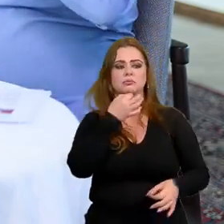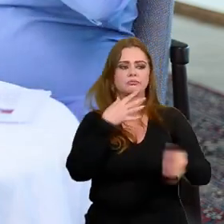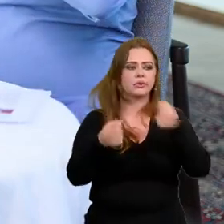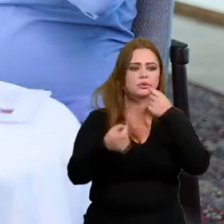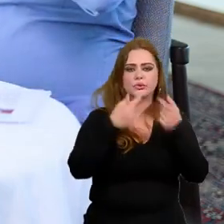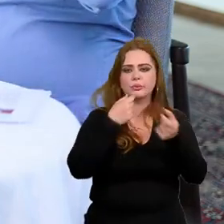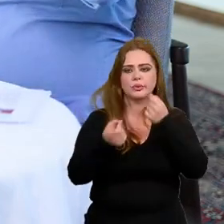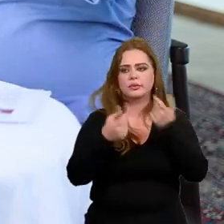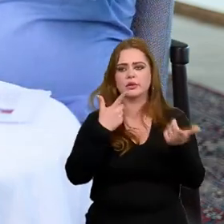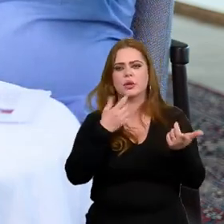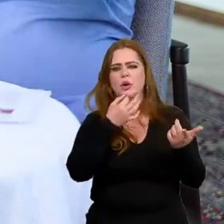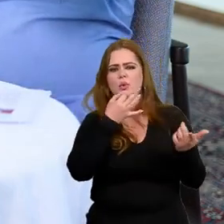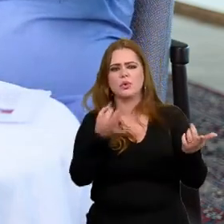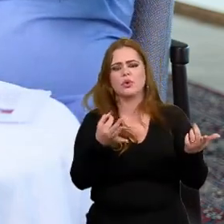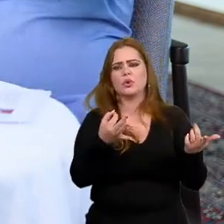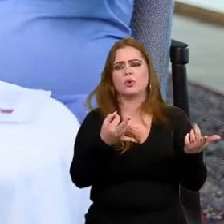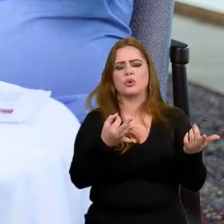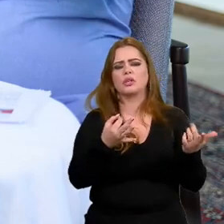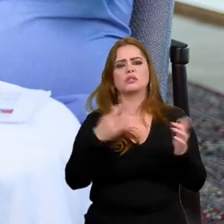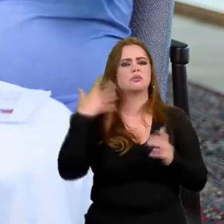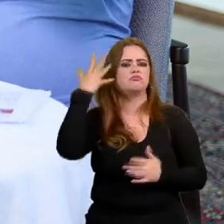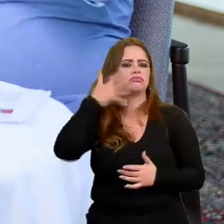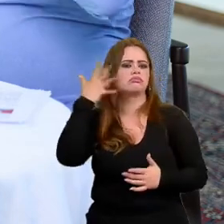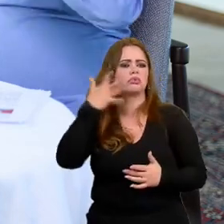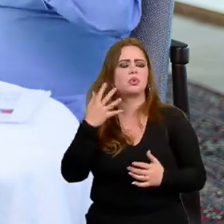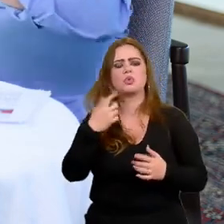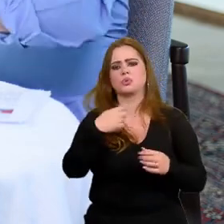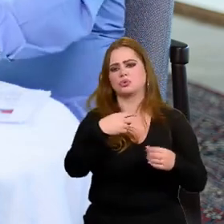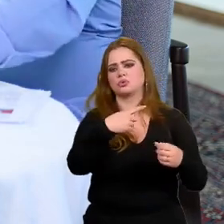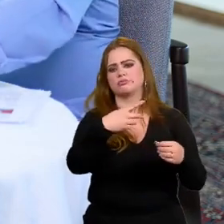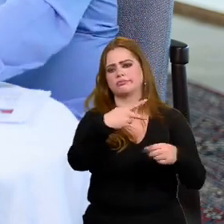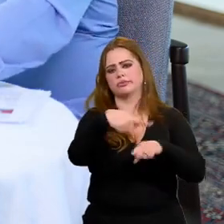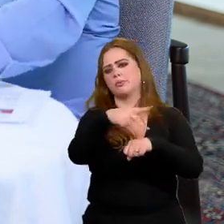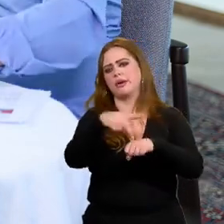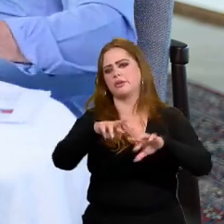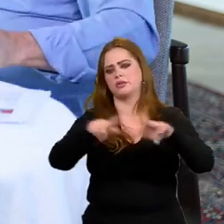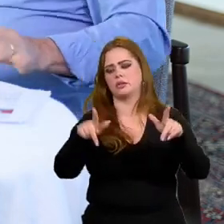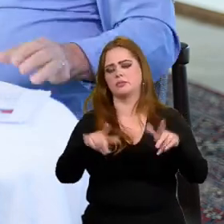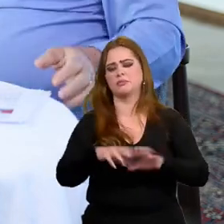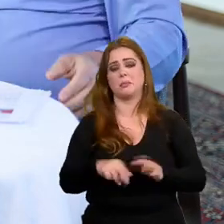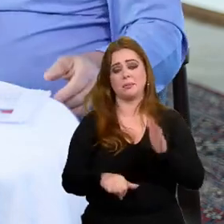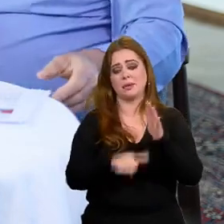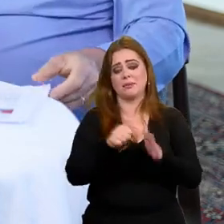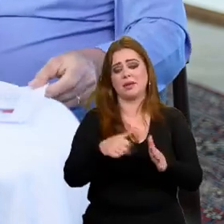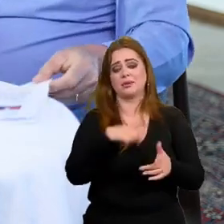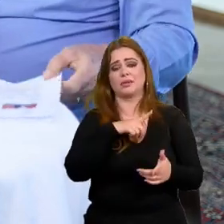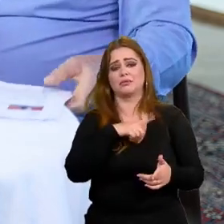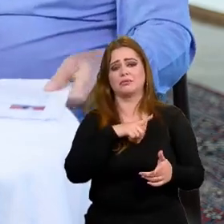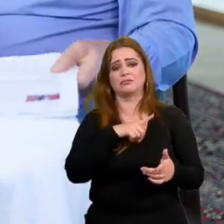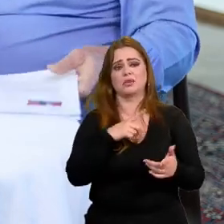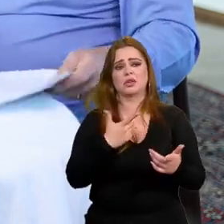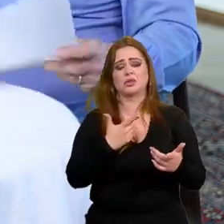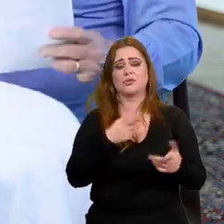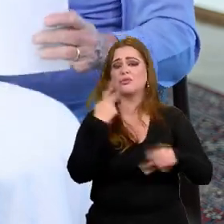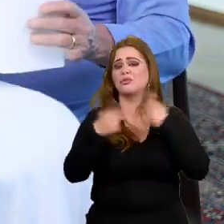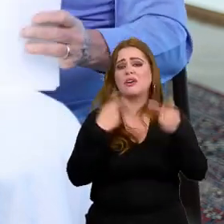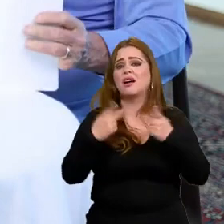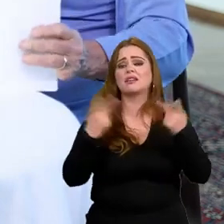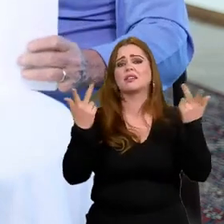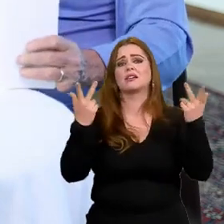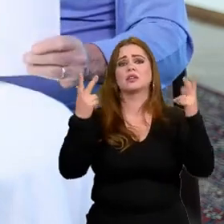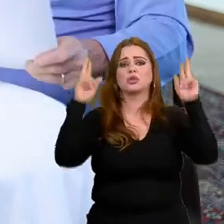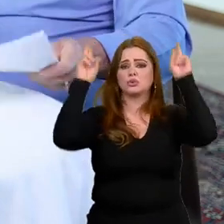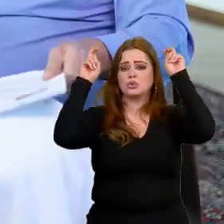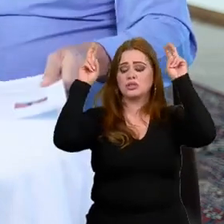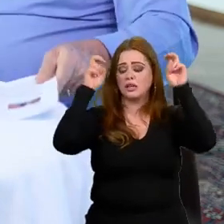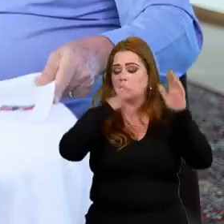Porque é um nível de discurso, primeiro, que não tocam nesses temas de uma maneira geral, né? Isso foi uma coisa que foi te incomodando aos poucos, que de